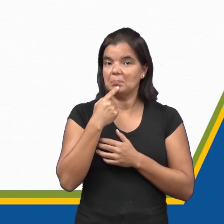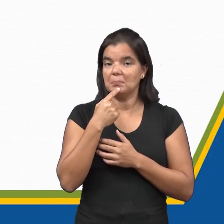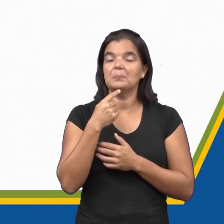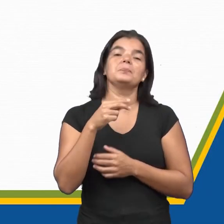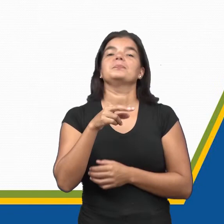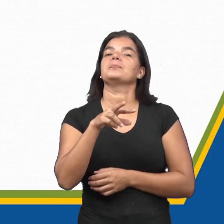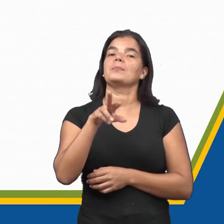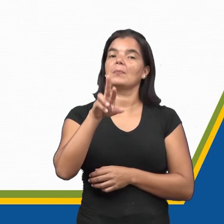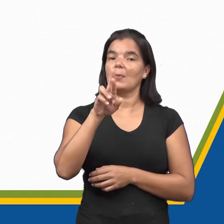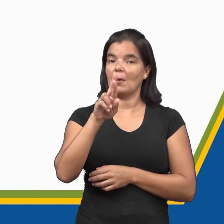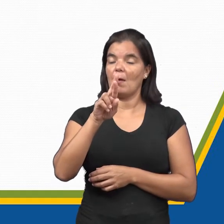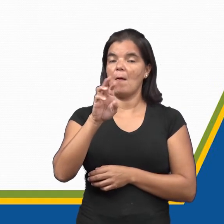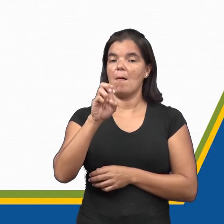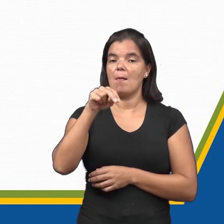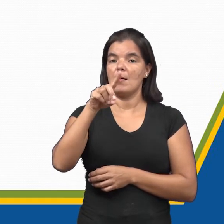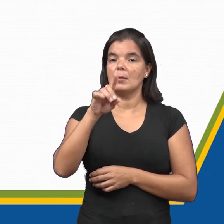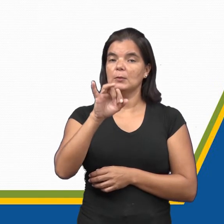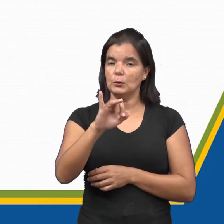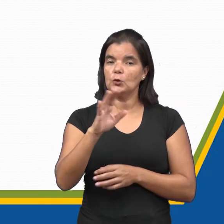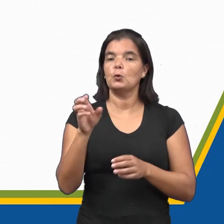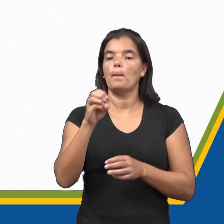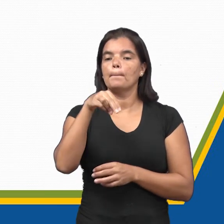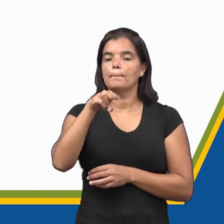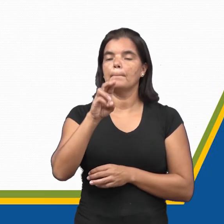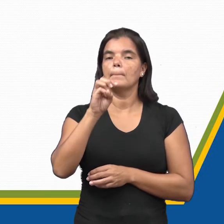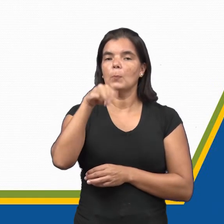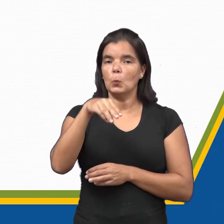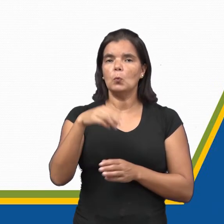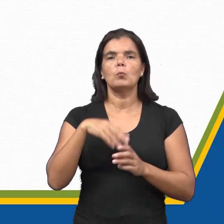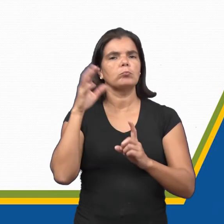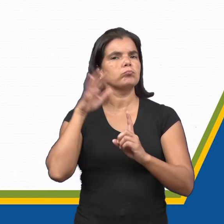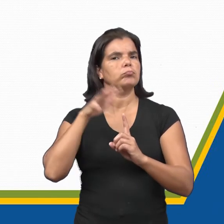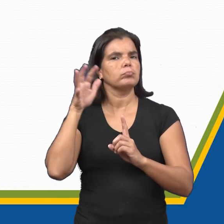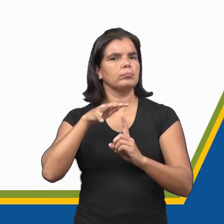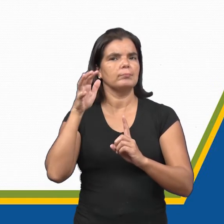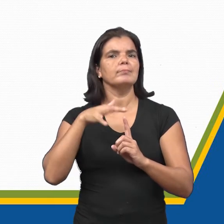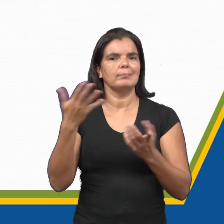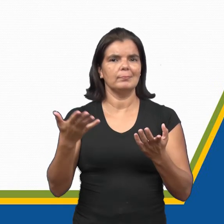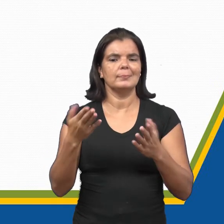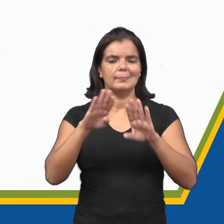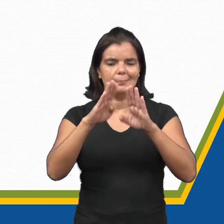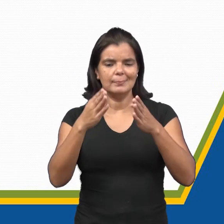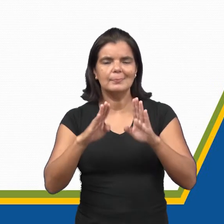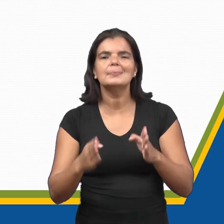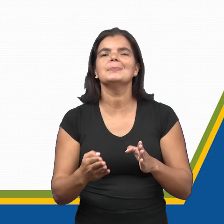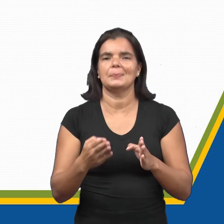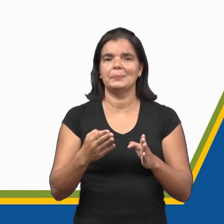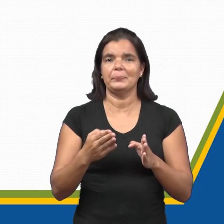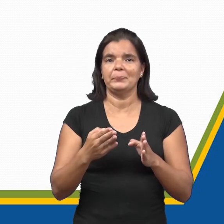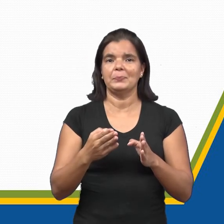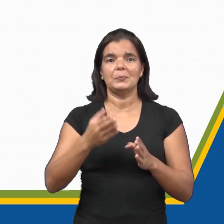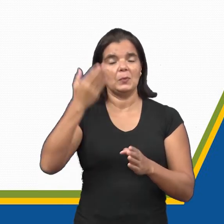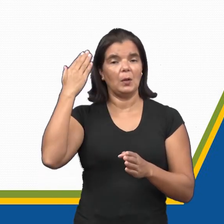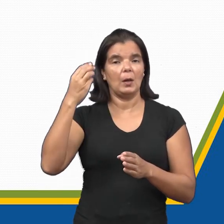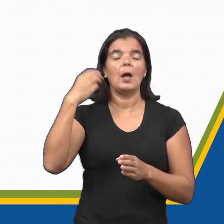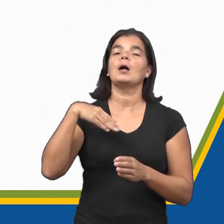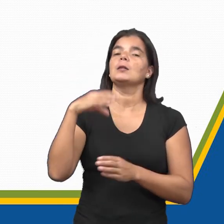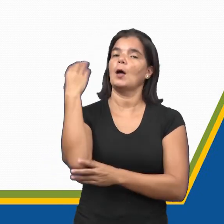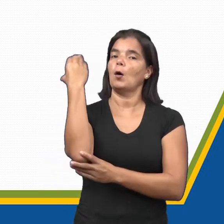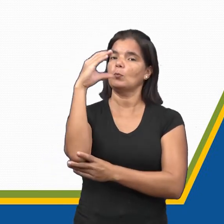Moore. O trabalho dele recebeu várias influências de estilos artísticos do pré-colombiano